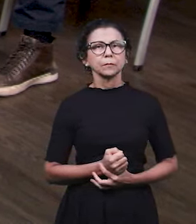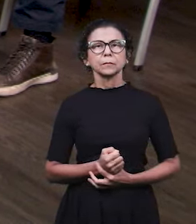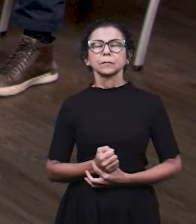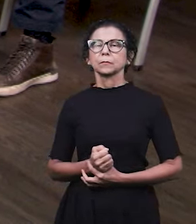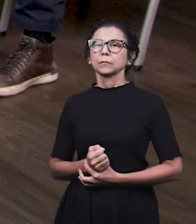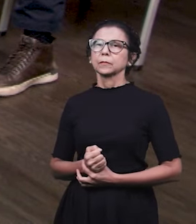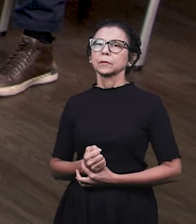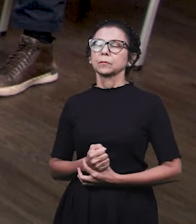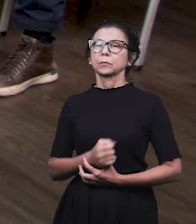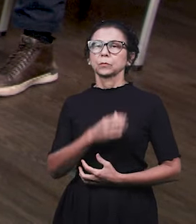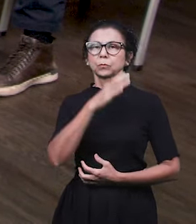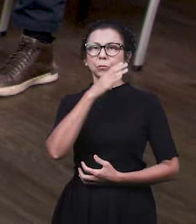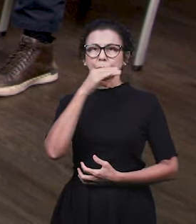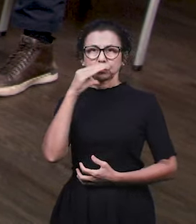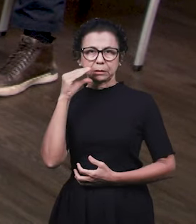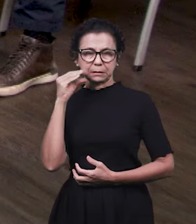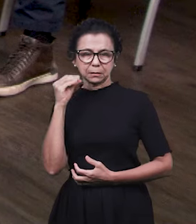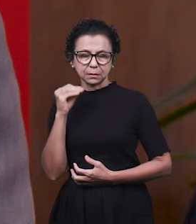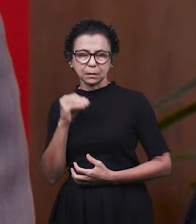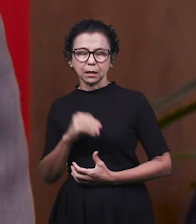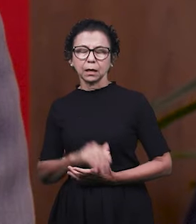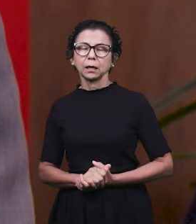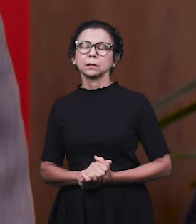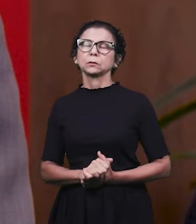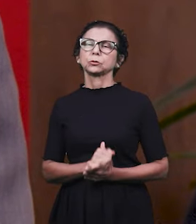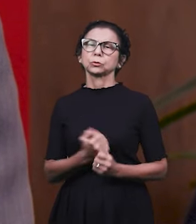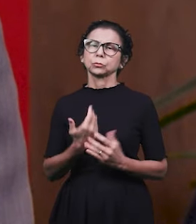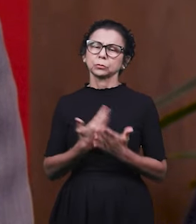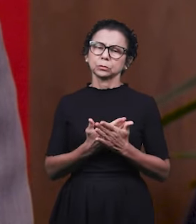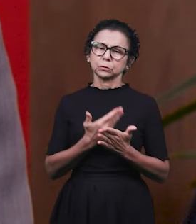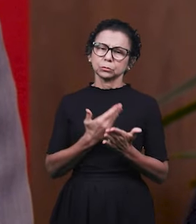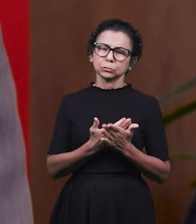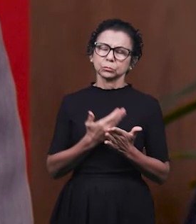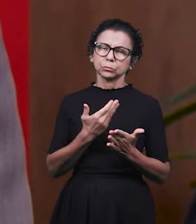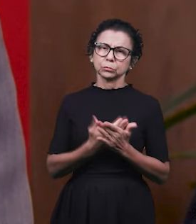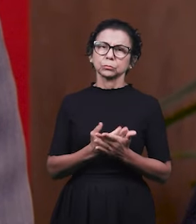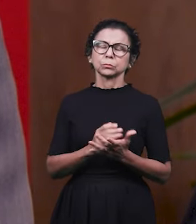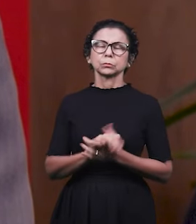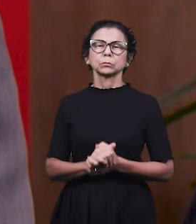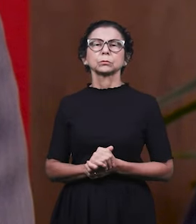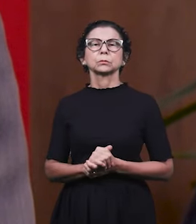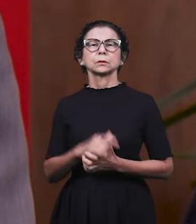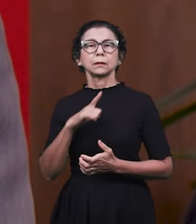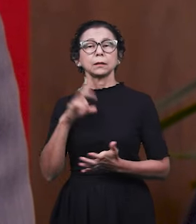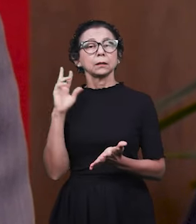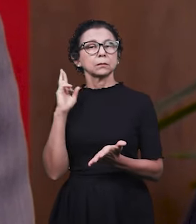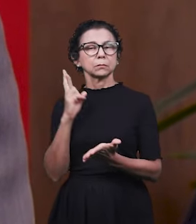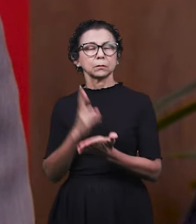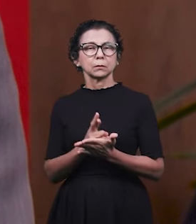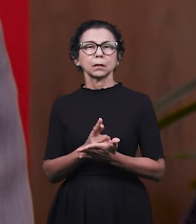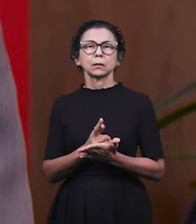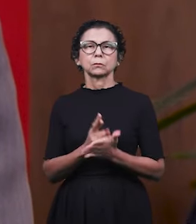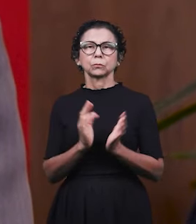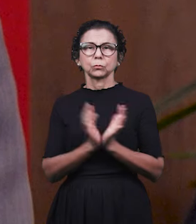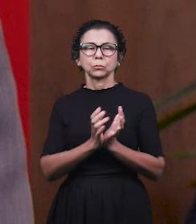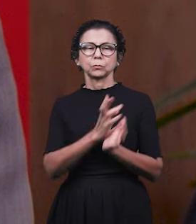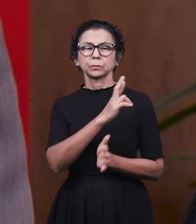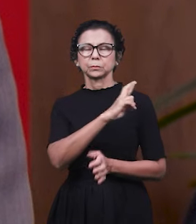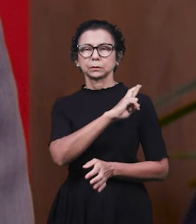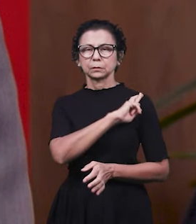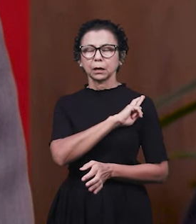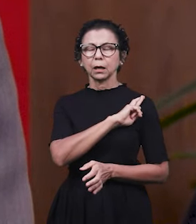pelo adolescente, ele gere resultados em tempo oportuno. O pai, a mãe, o responsável, ele